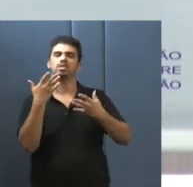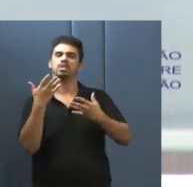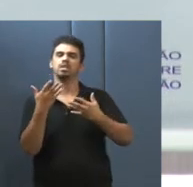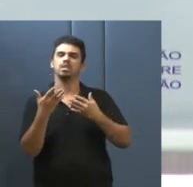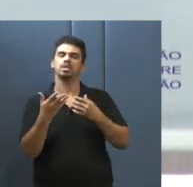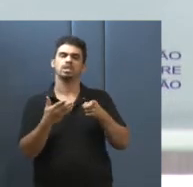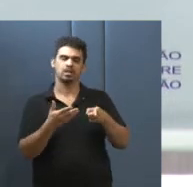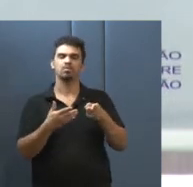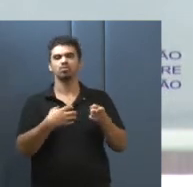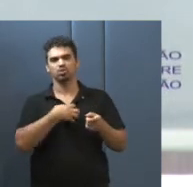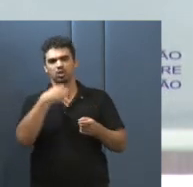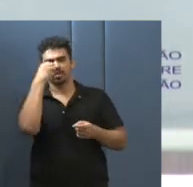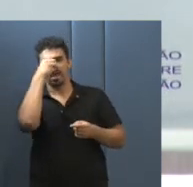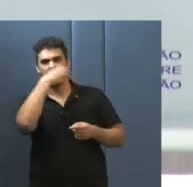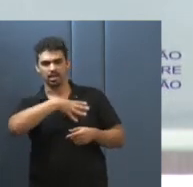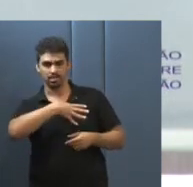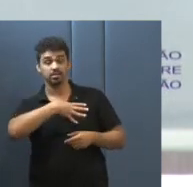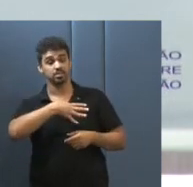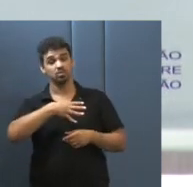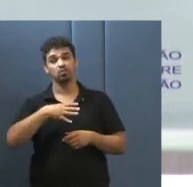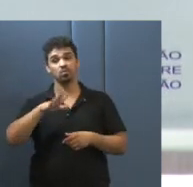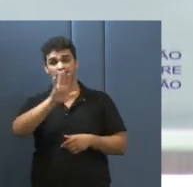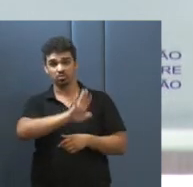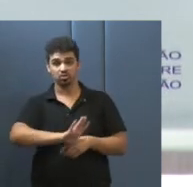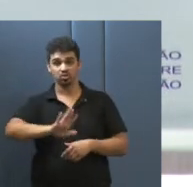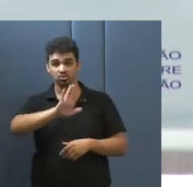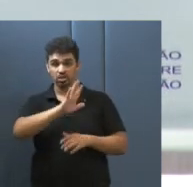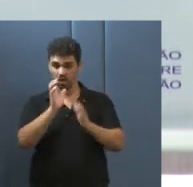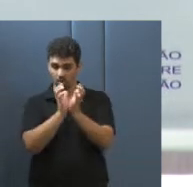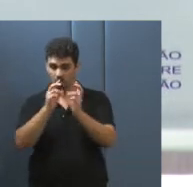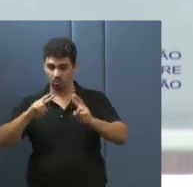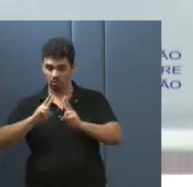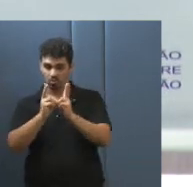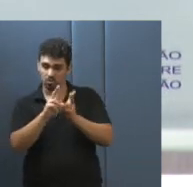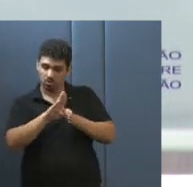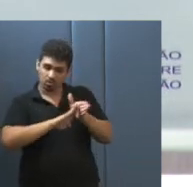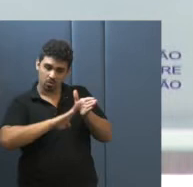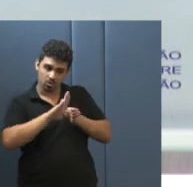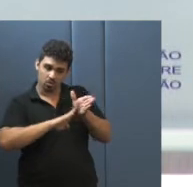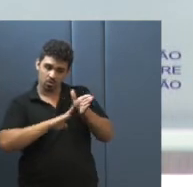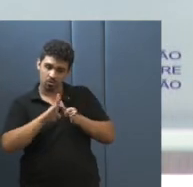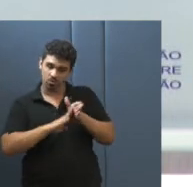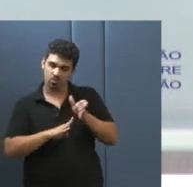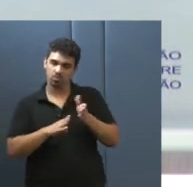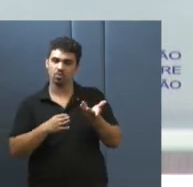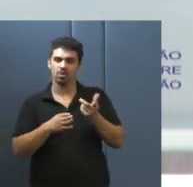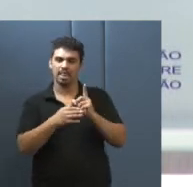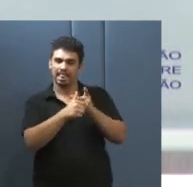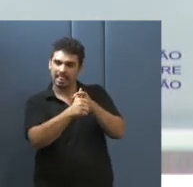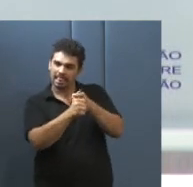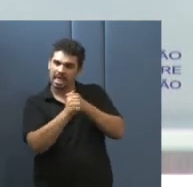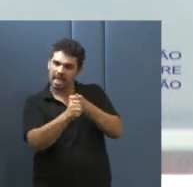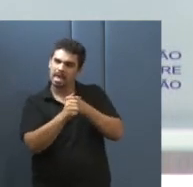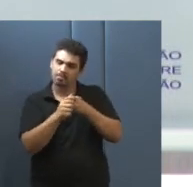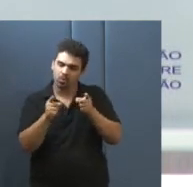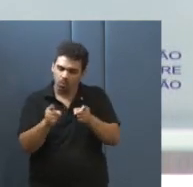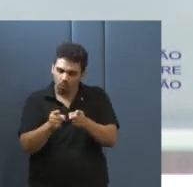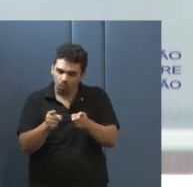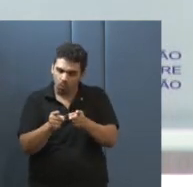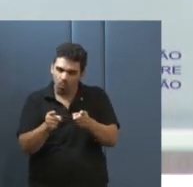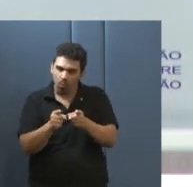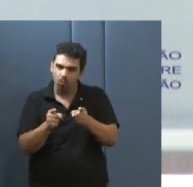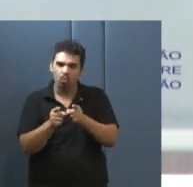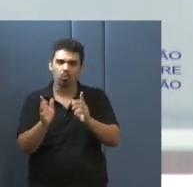mais agressiva, mas, de uma forma geral, o clube orienta que não se incluam débitos de curto prazo